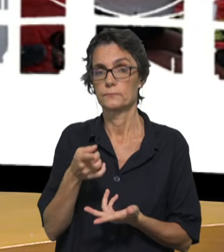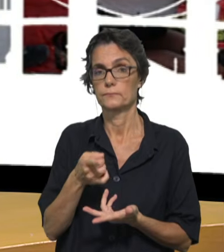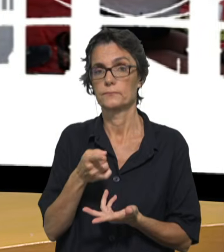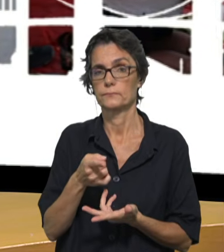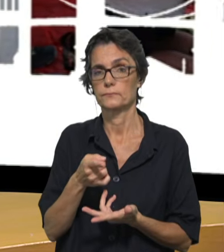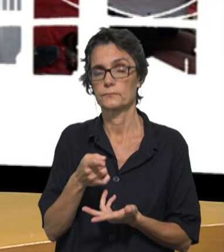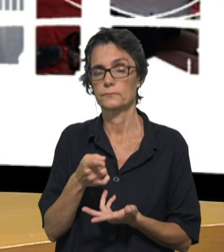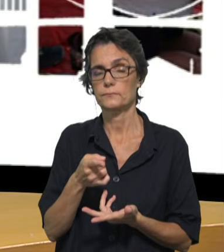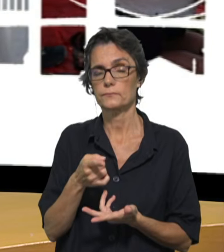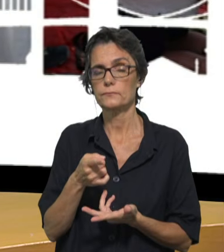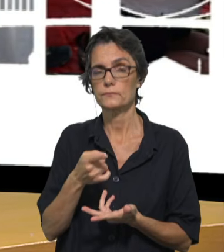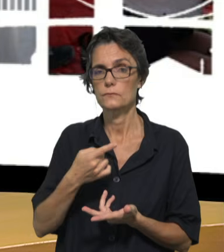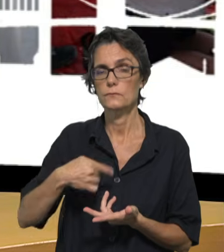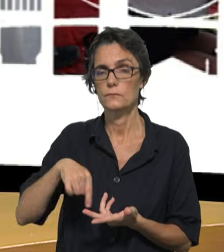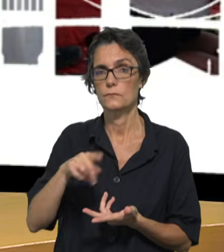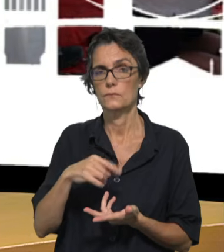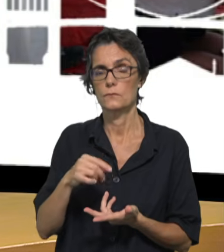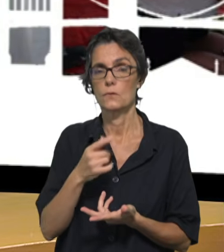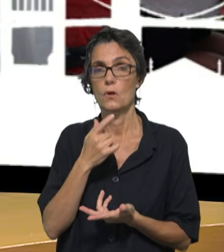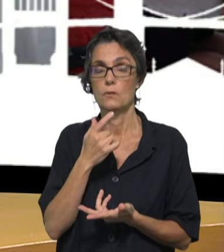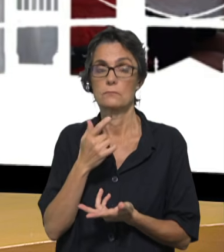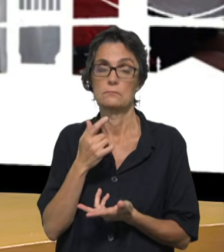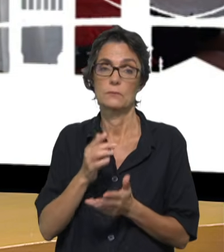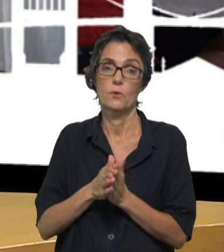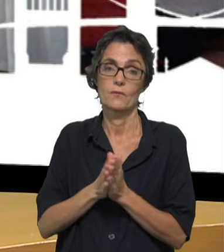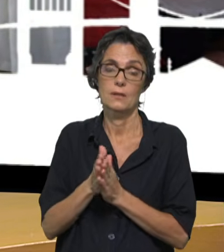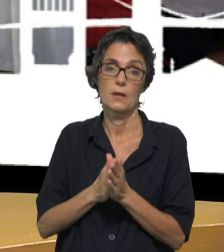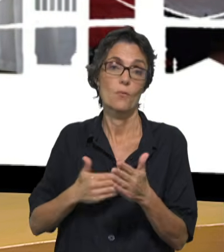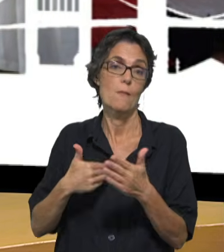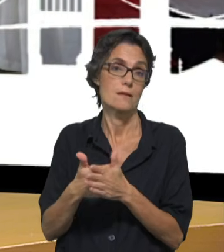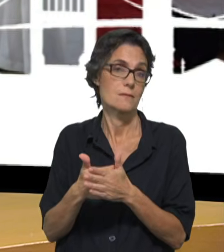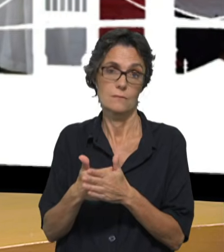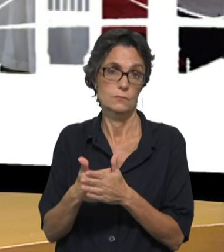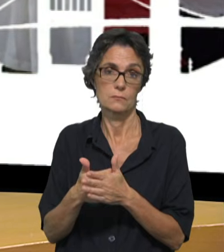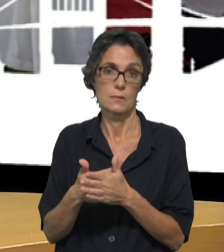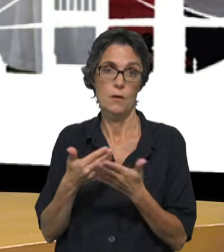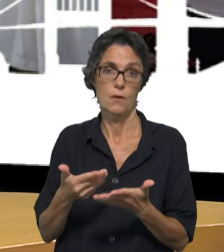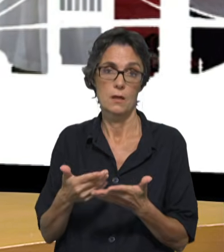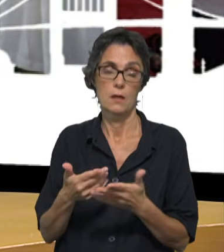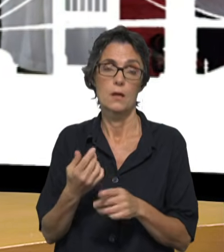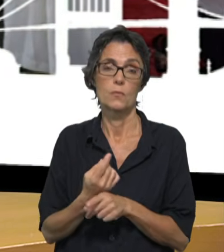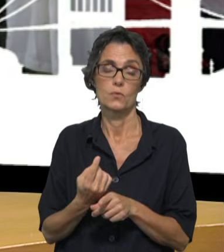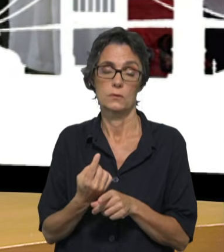assim popular, não podemos estragar a galinha dos ovos de ouro. Ou seja, não adianta nós